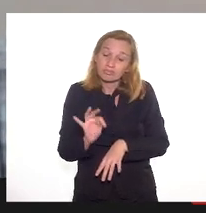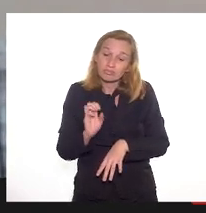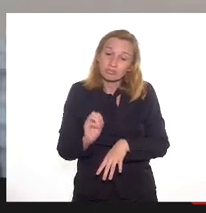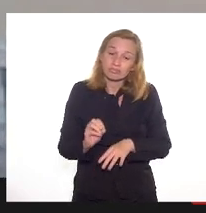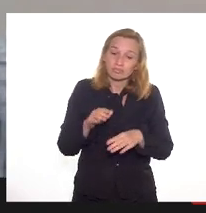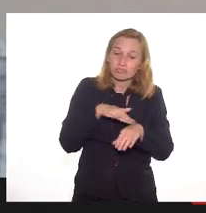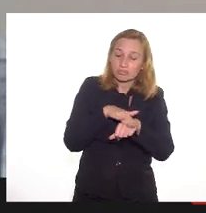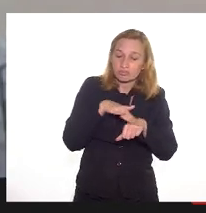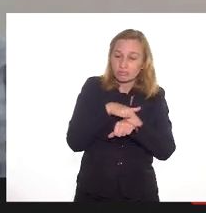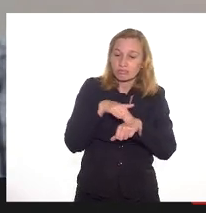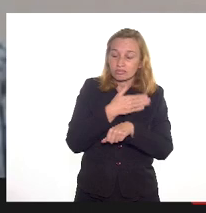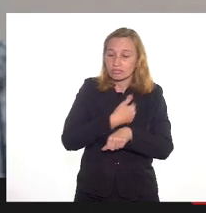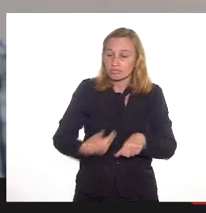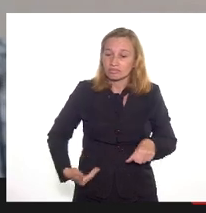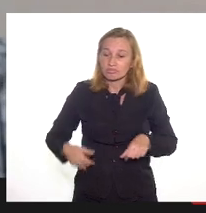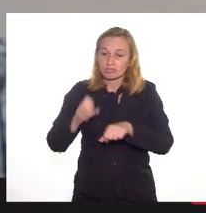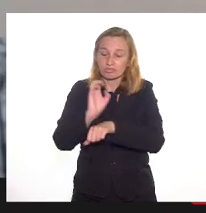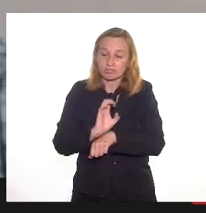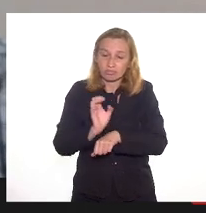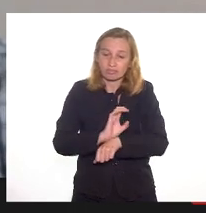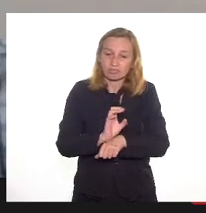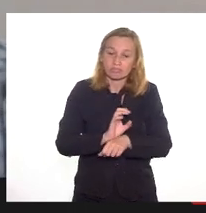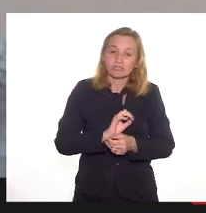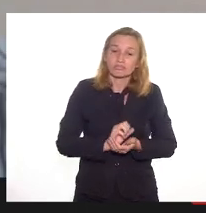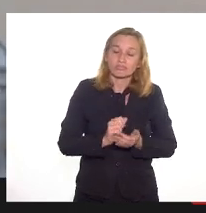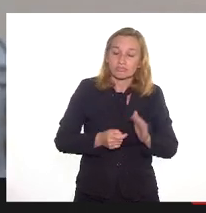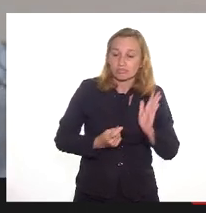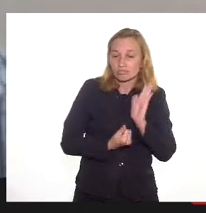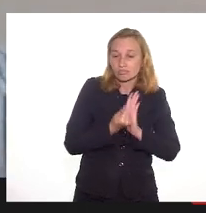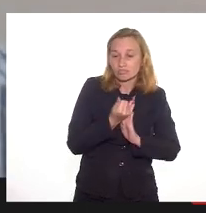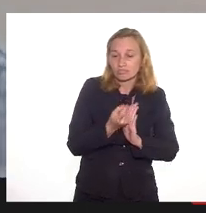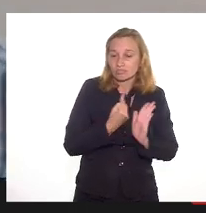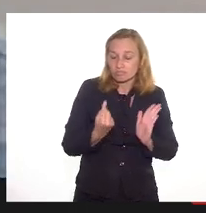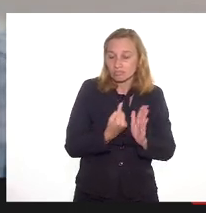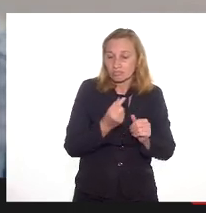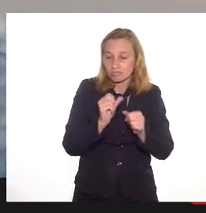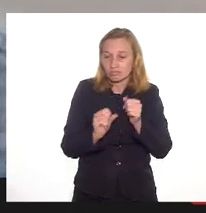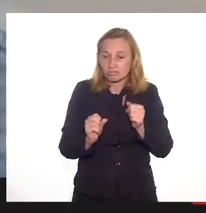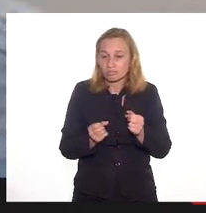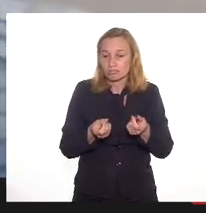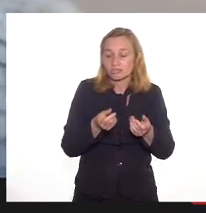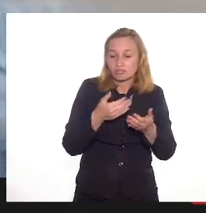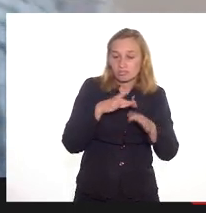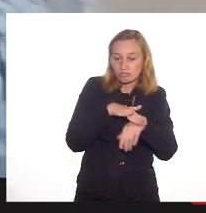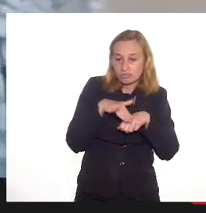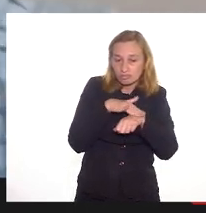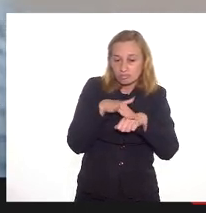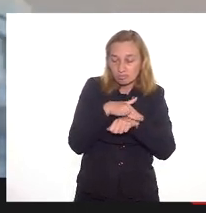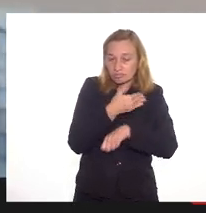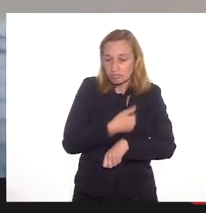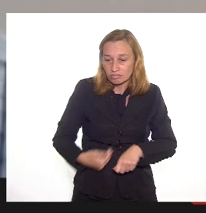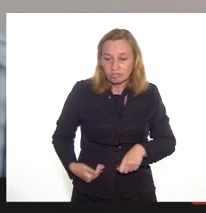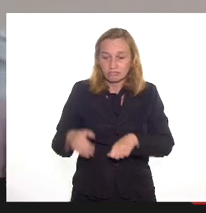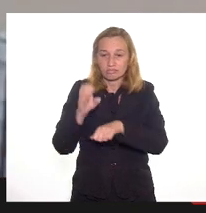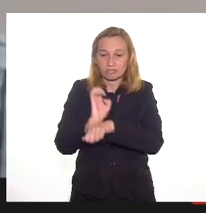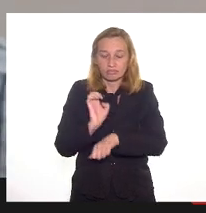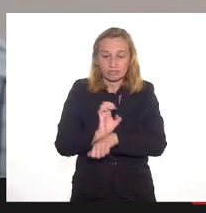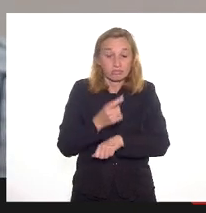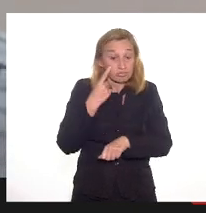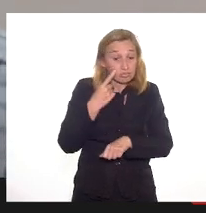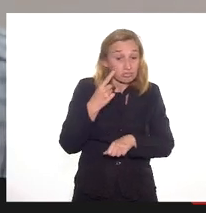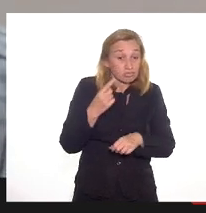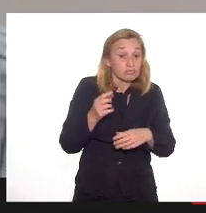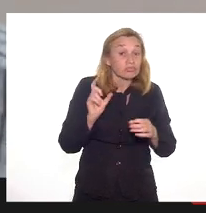quer dizer, aliado a esse investimento que vocês vão fazer, a gente também está conversando com o governo do estado e vendo